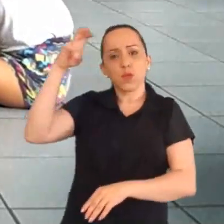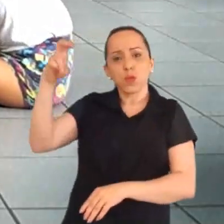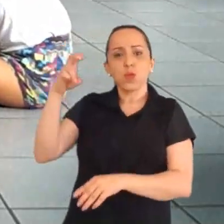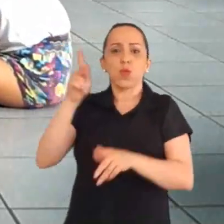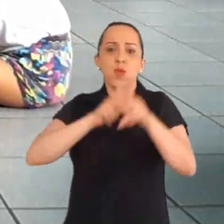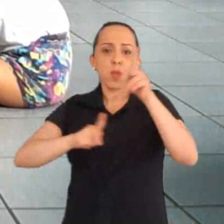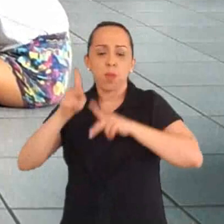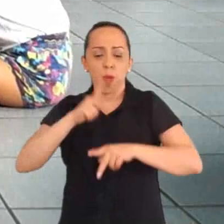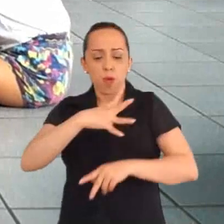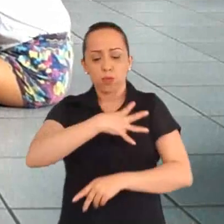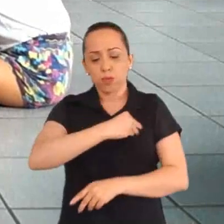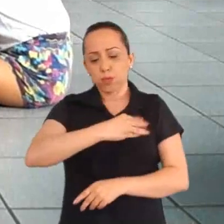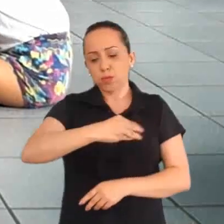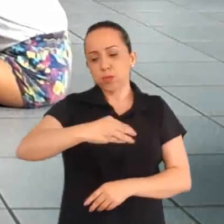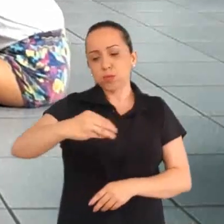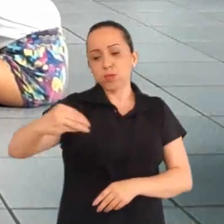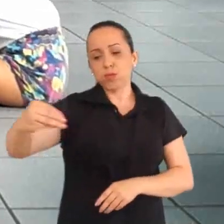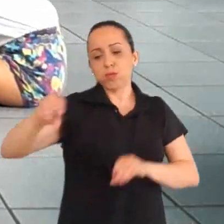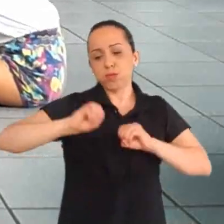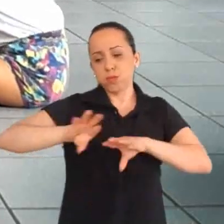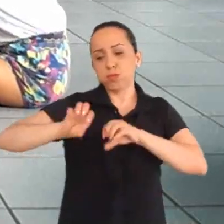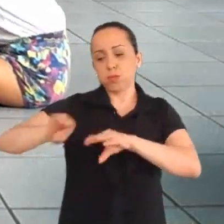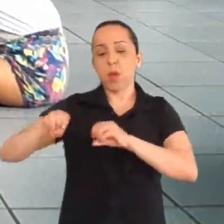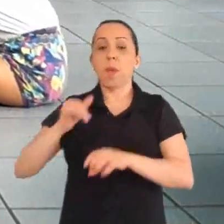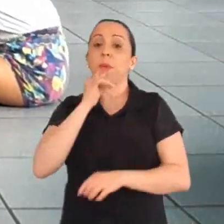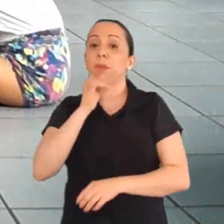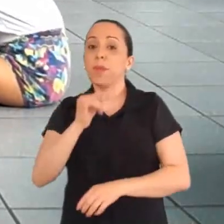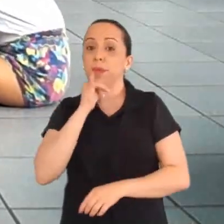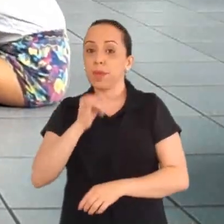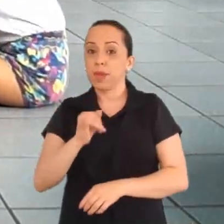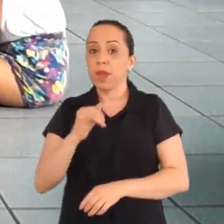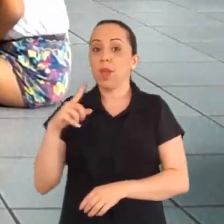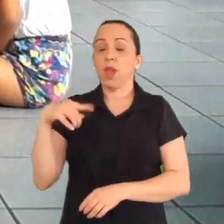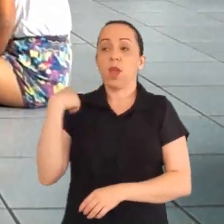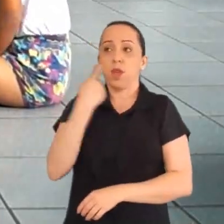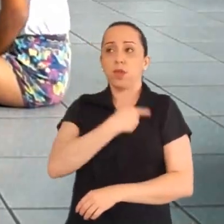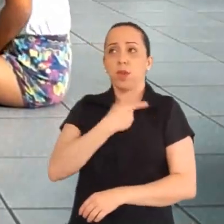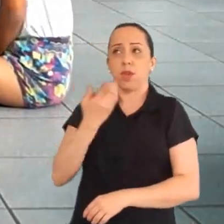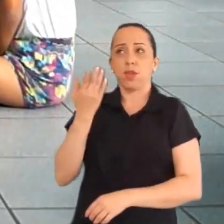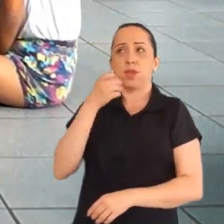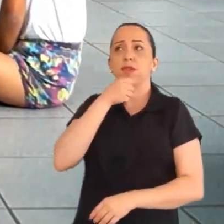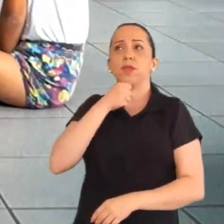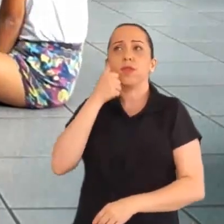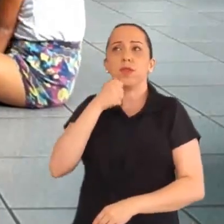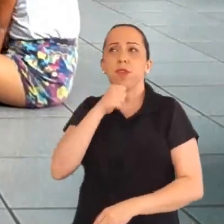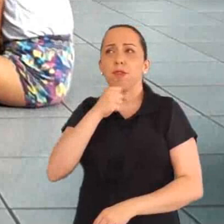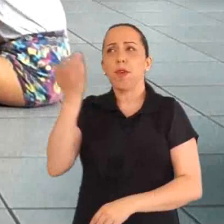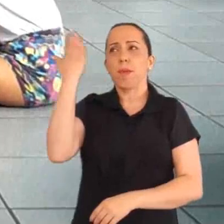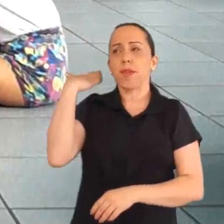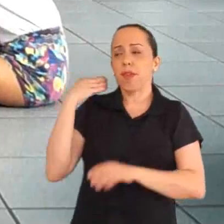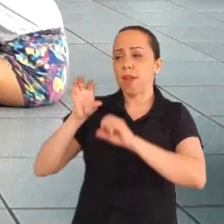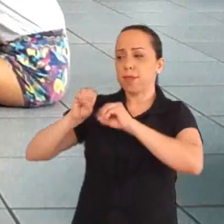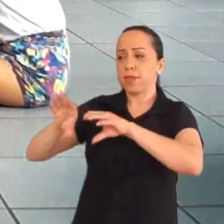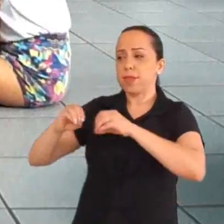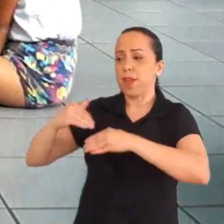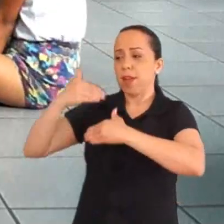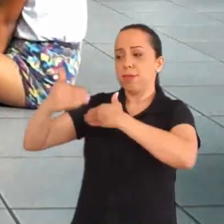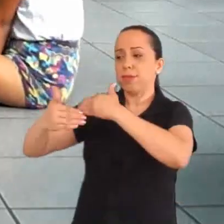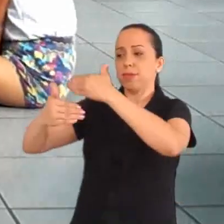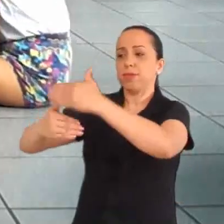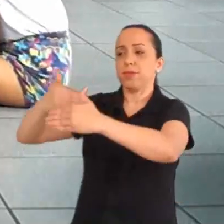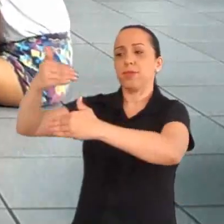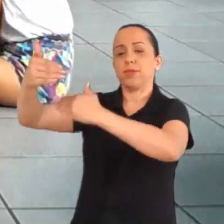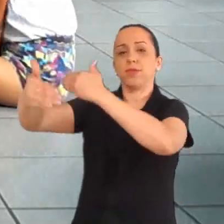geração em geração. Por exemplo, os nossos avós passaram para os nossos pais passaram para nós, e vocês,